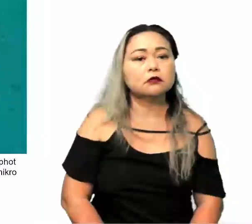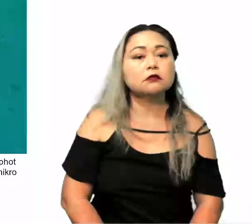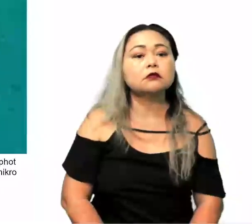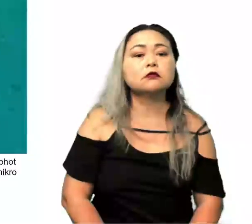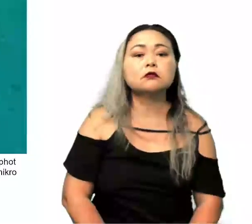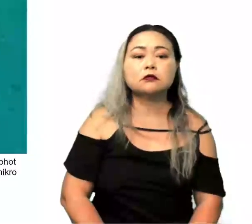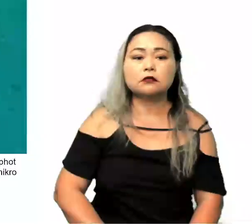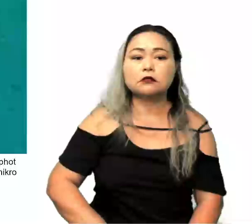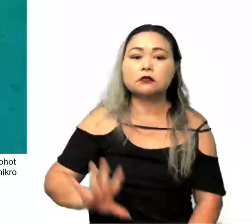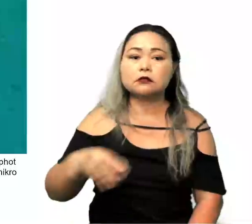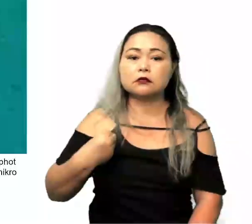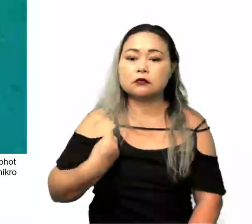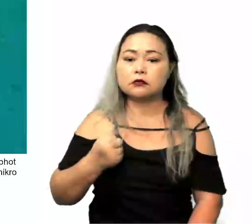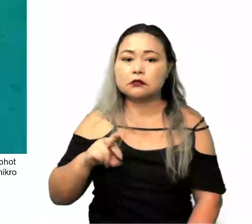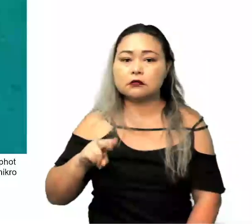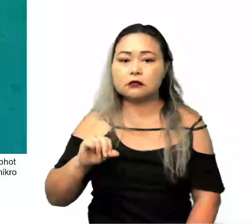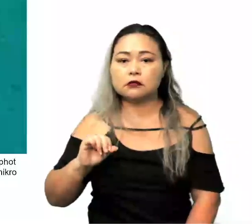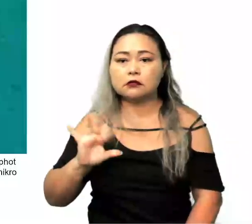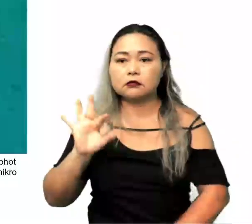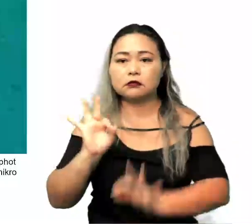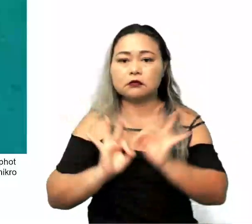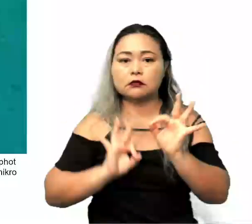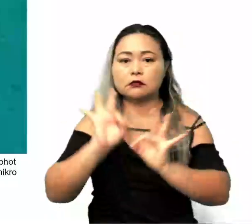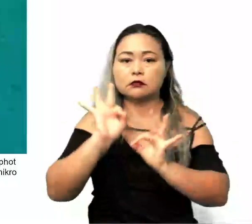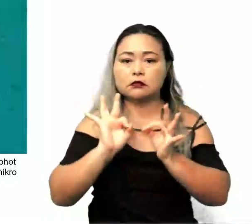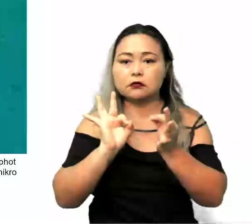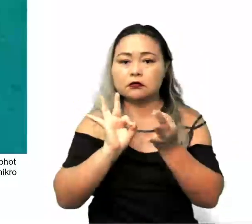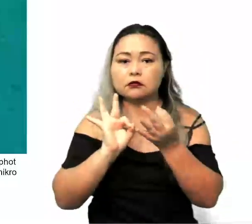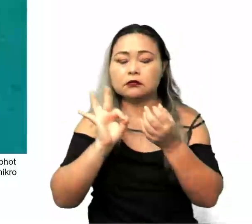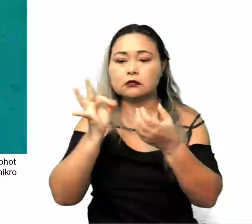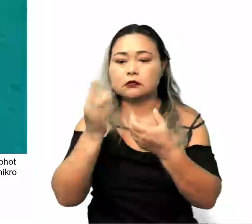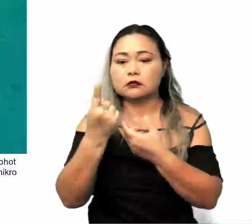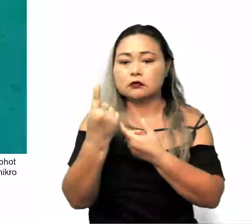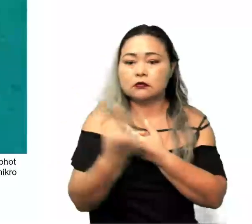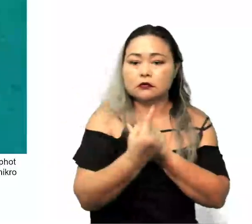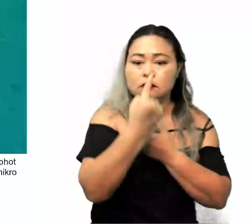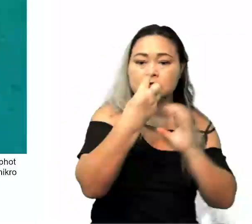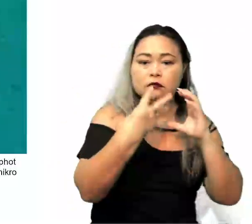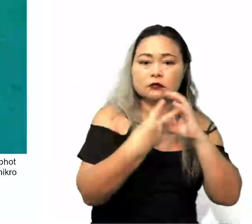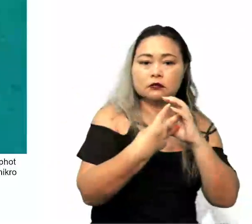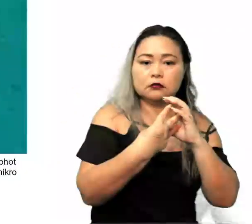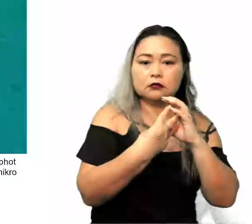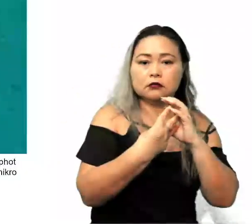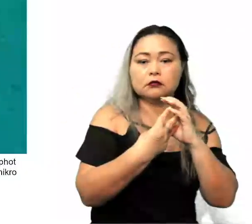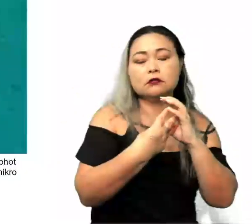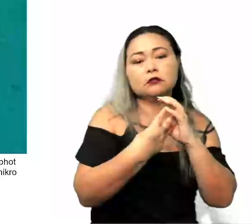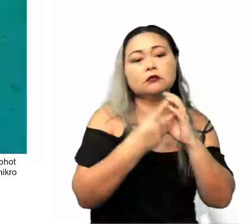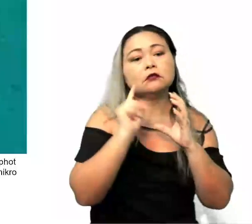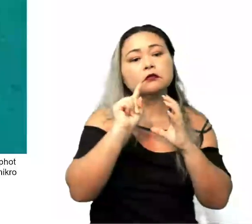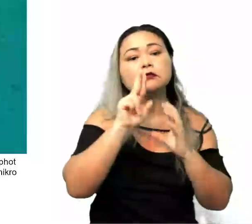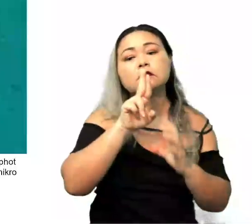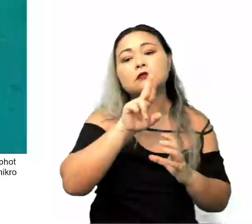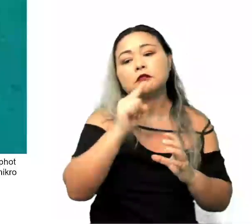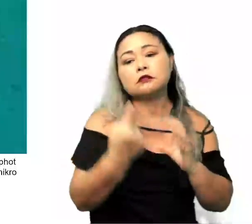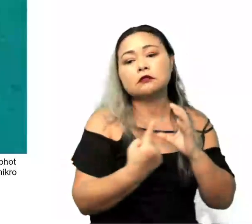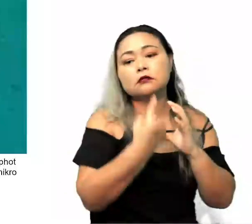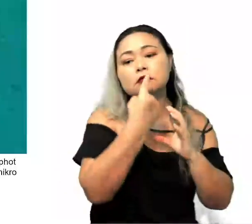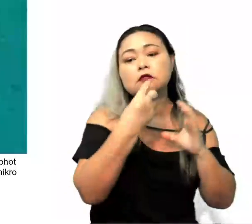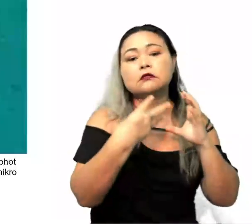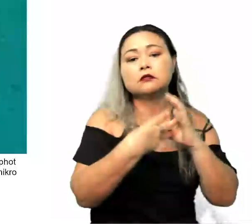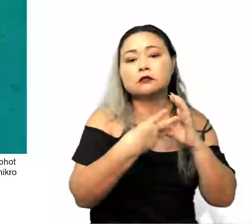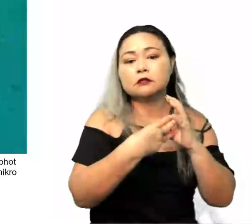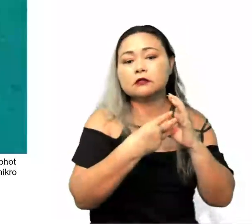Os seres vivos formados por células podem ser divididos em seres unicelulares. E o que seriam eles? Vamos lembrar,